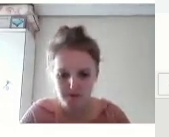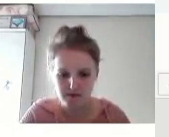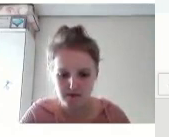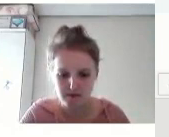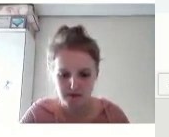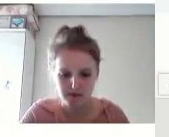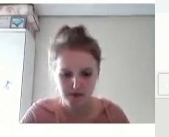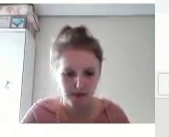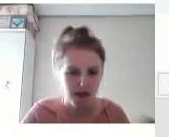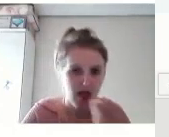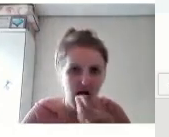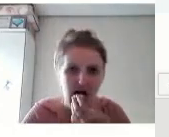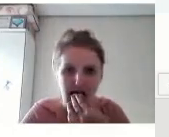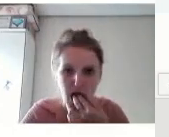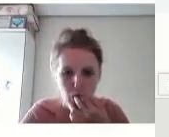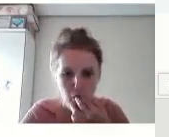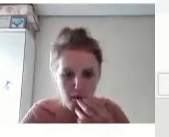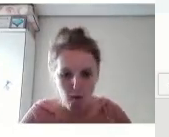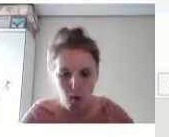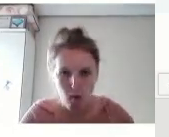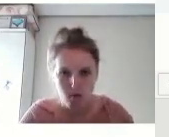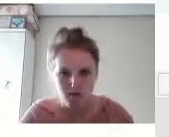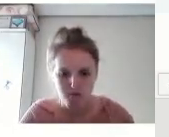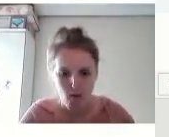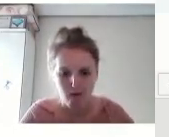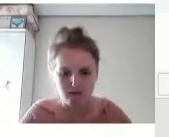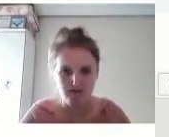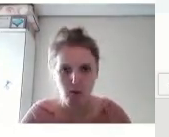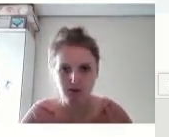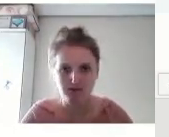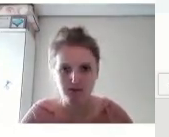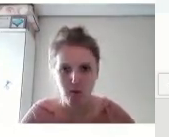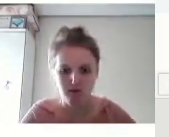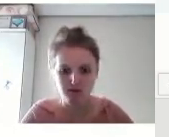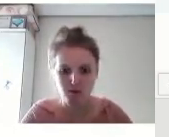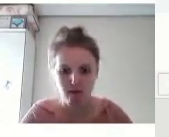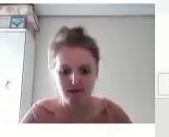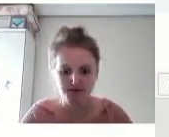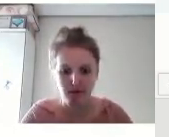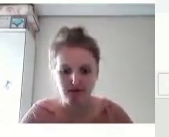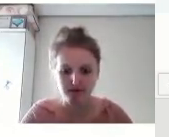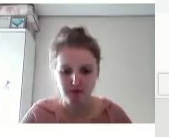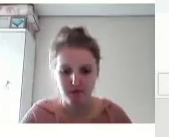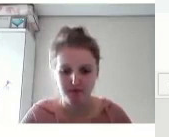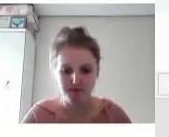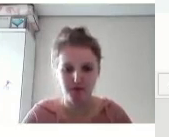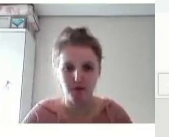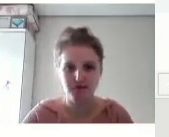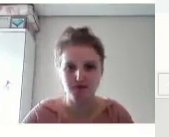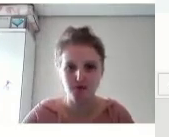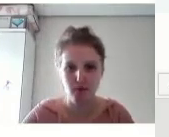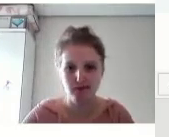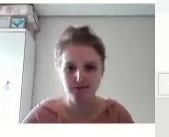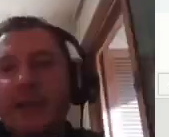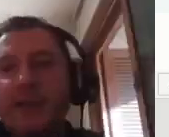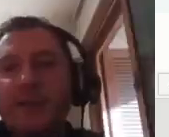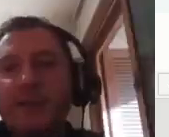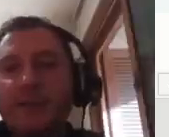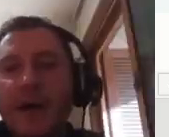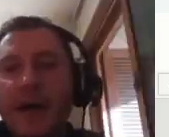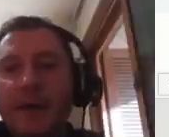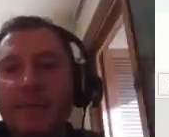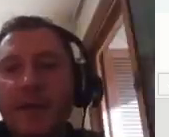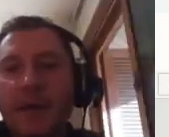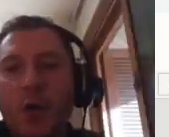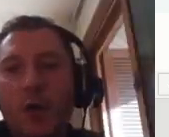H relativa a π, e o π ponto, que é o P ponto em mecânica clássica, né, é o negativo da derivada de H relativo